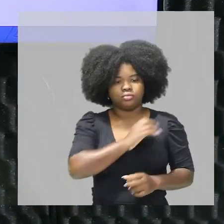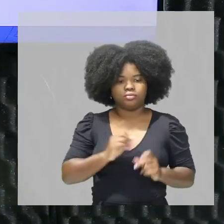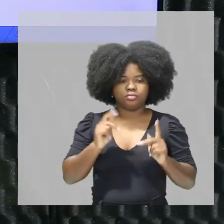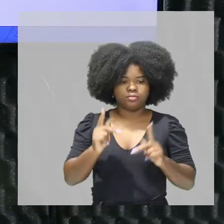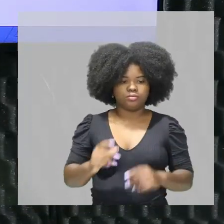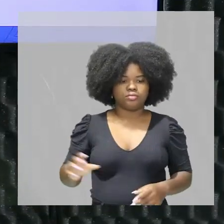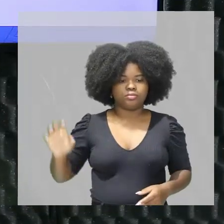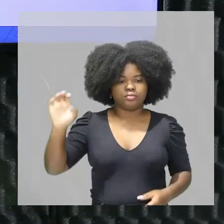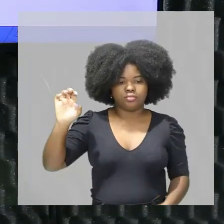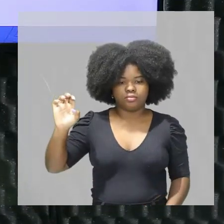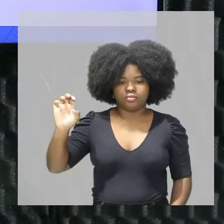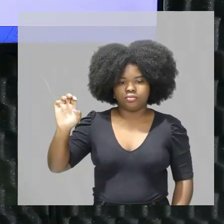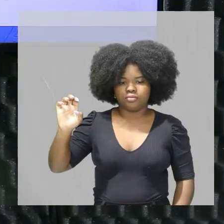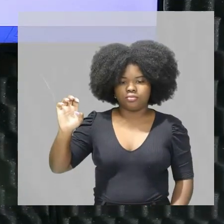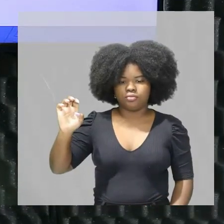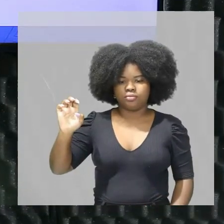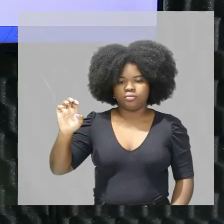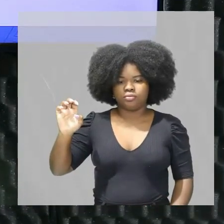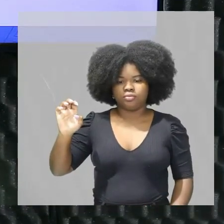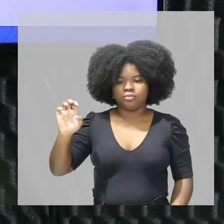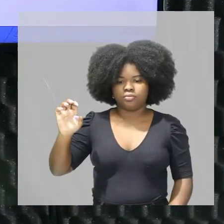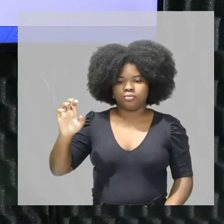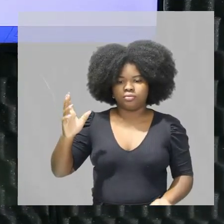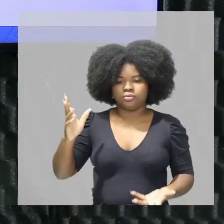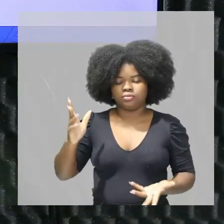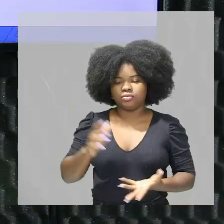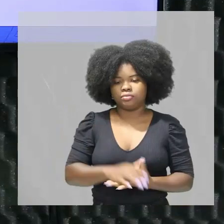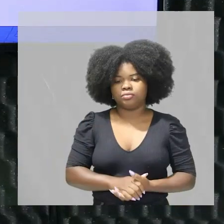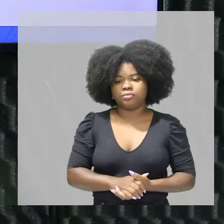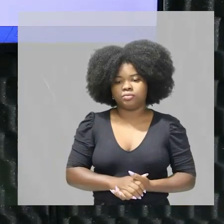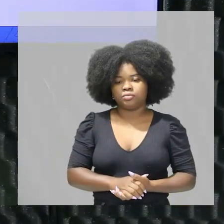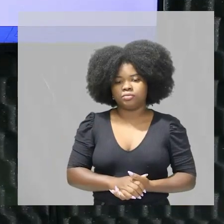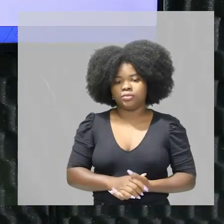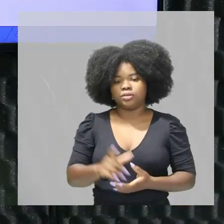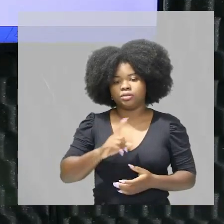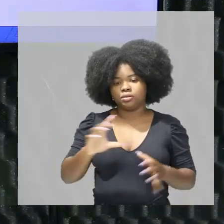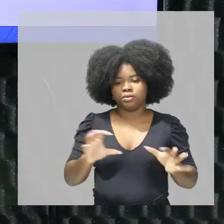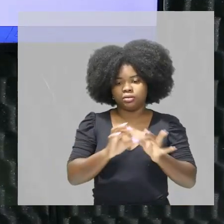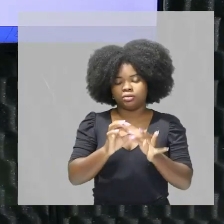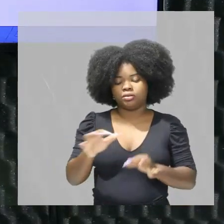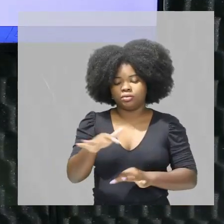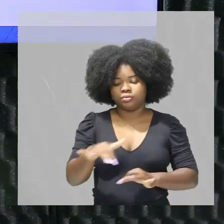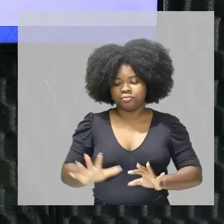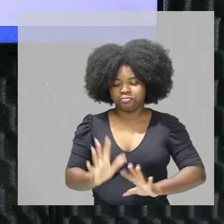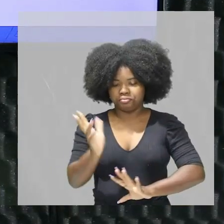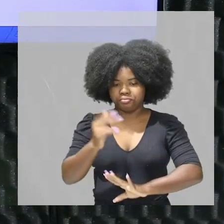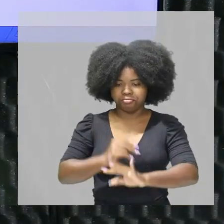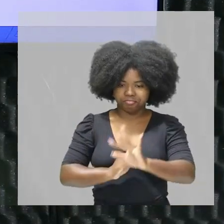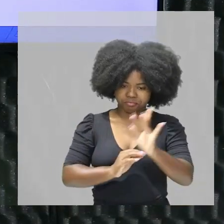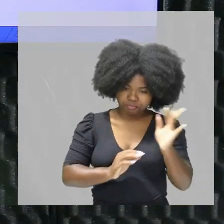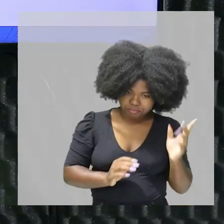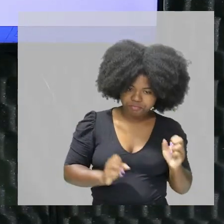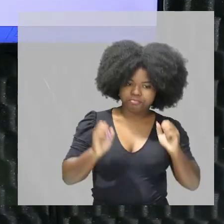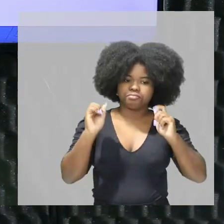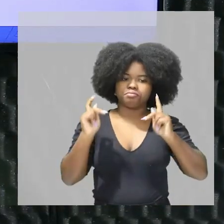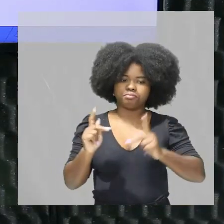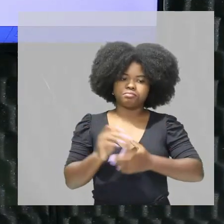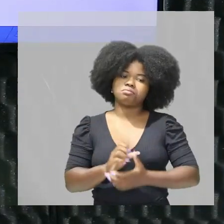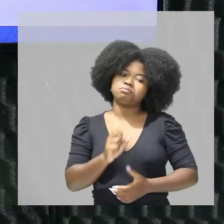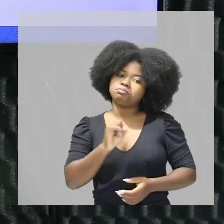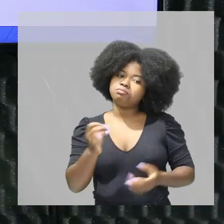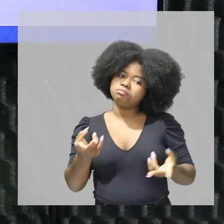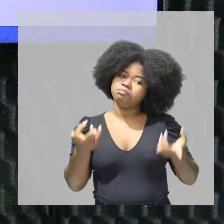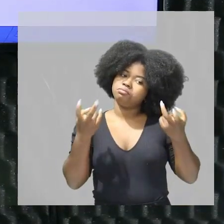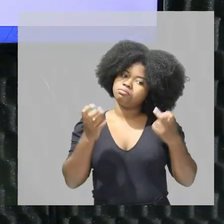dos fundamentos da natureza tá ali mais para os pré-socráticos e os caras que estão ligados à natureza então se nós pegarmos